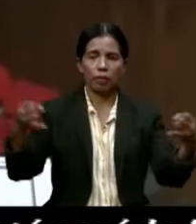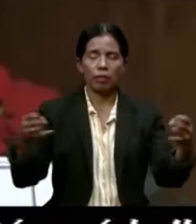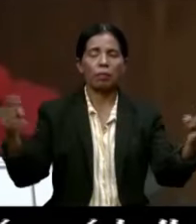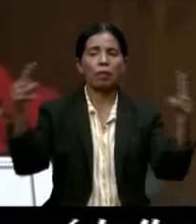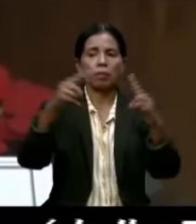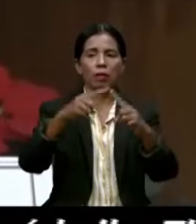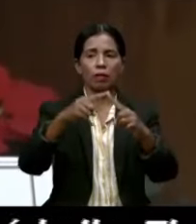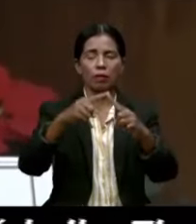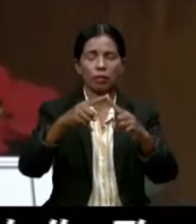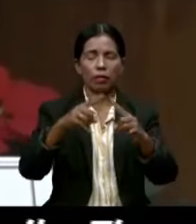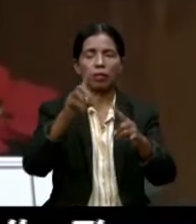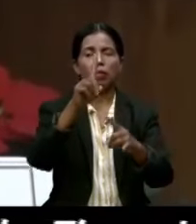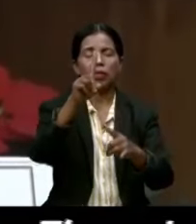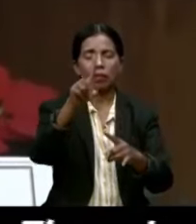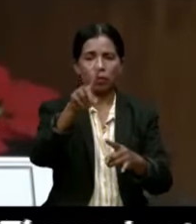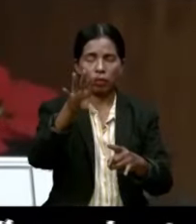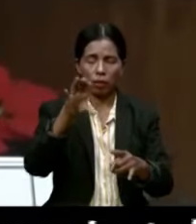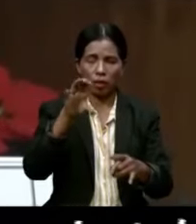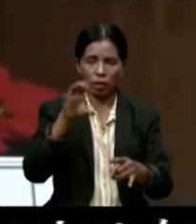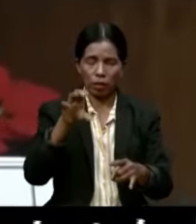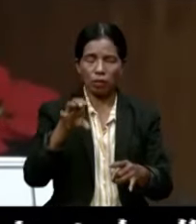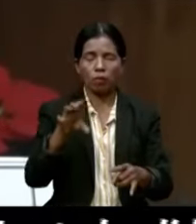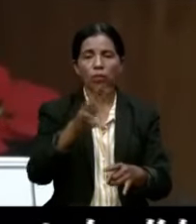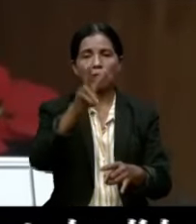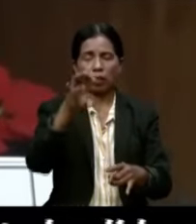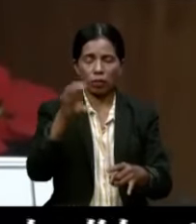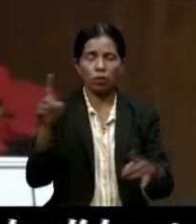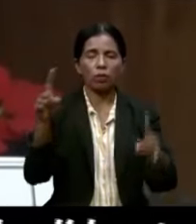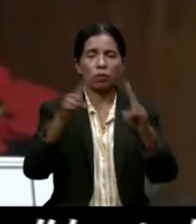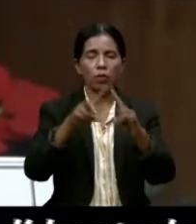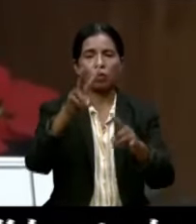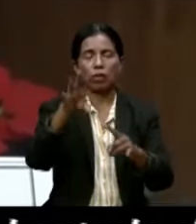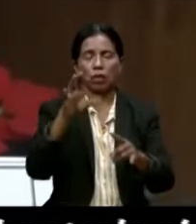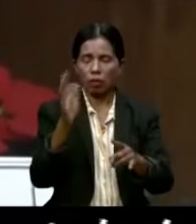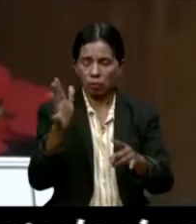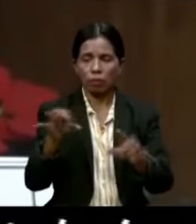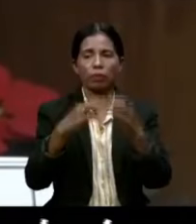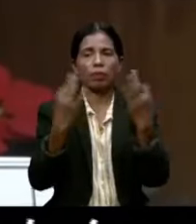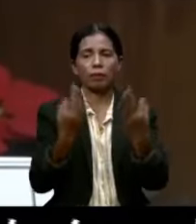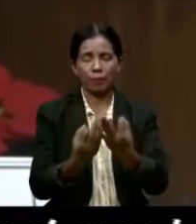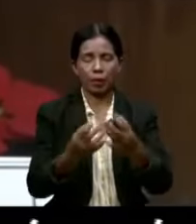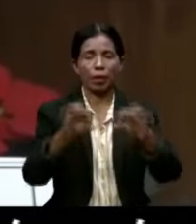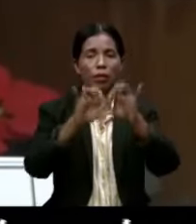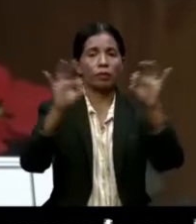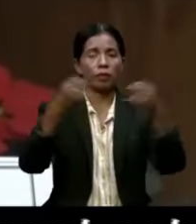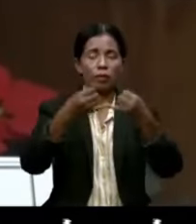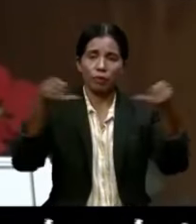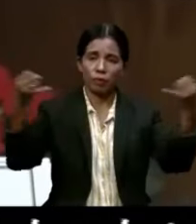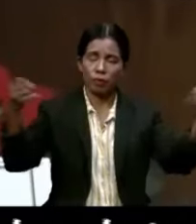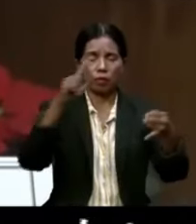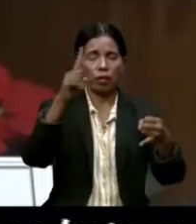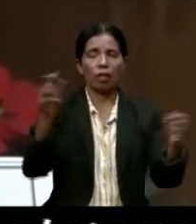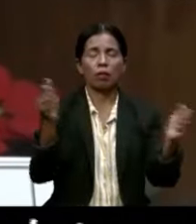kain 200 to 250 famílias. Mas agora trafo ida versado